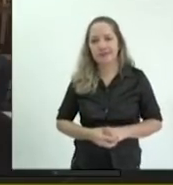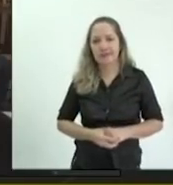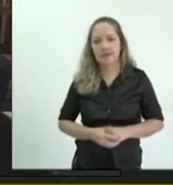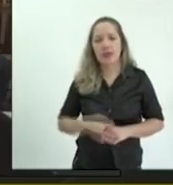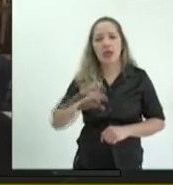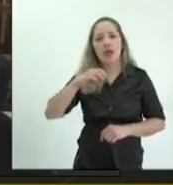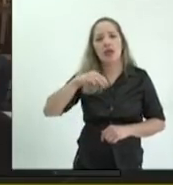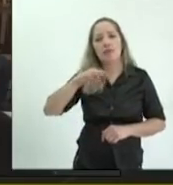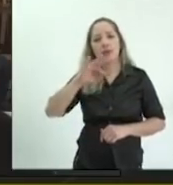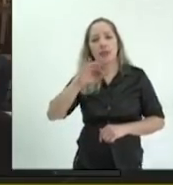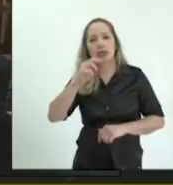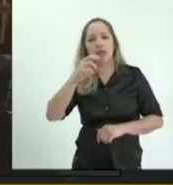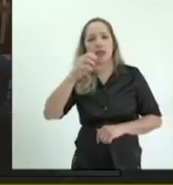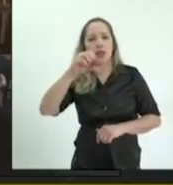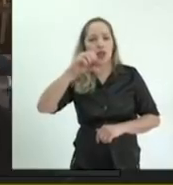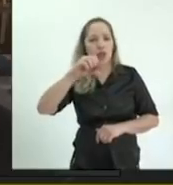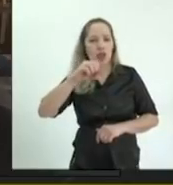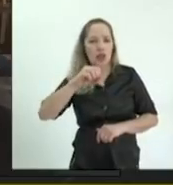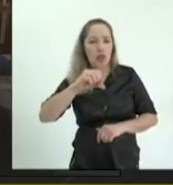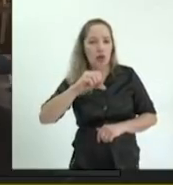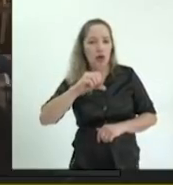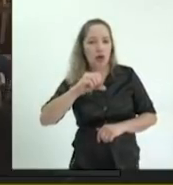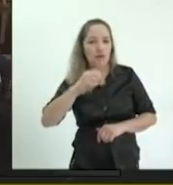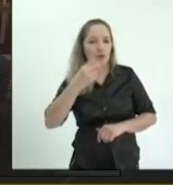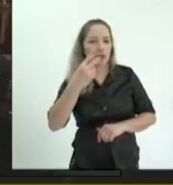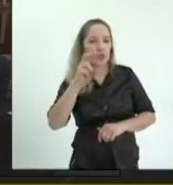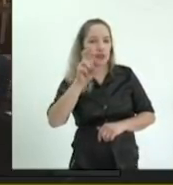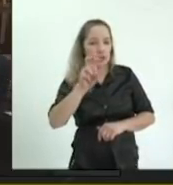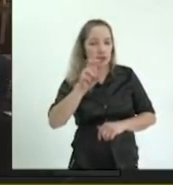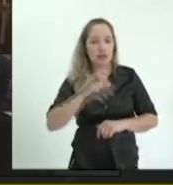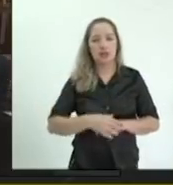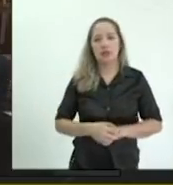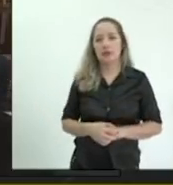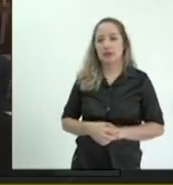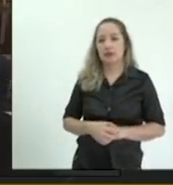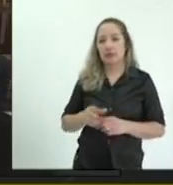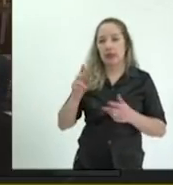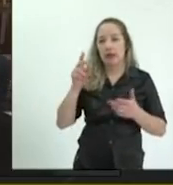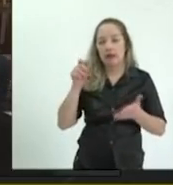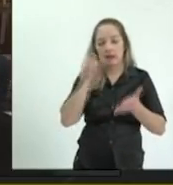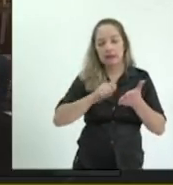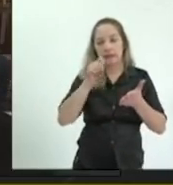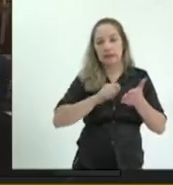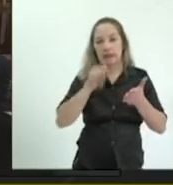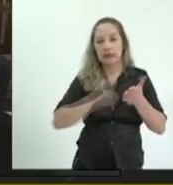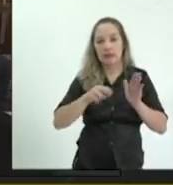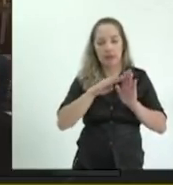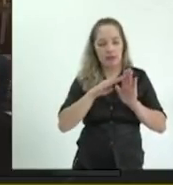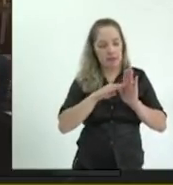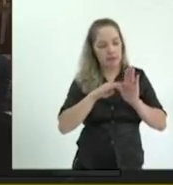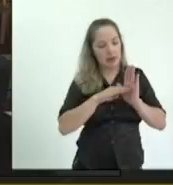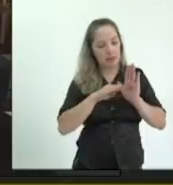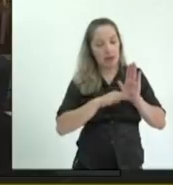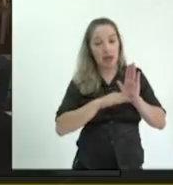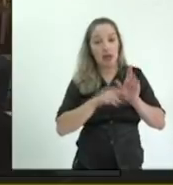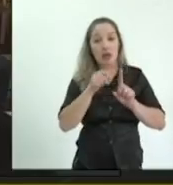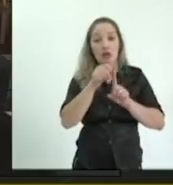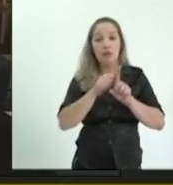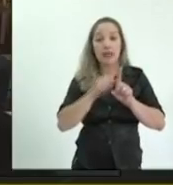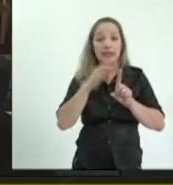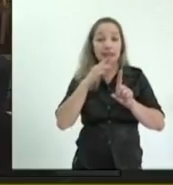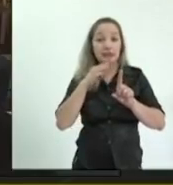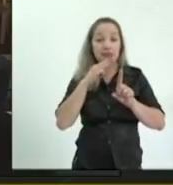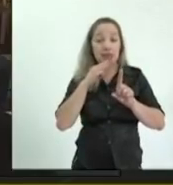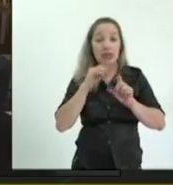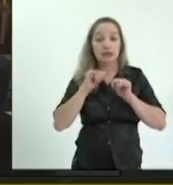MP 925, a MP que foi editada lá em março. Ela trouxe algumas regras, por exemplo, que as companhias aéreas elas